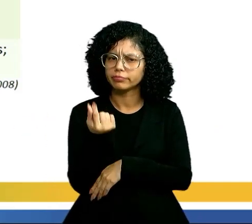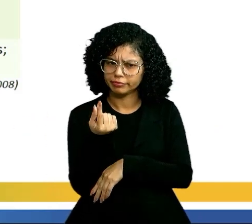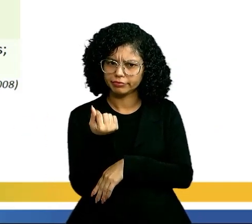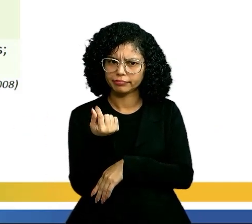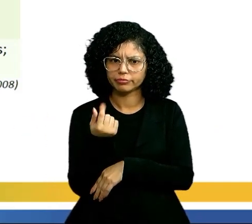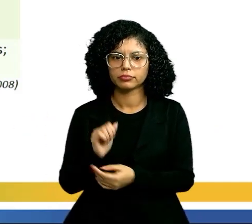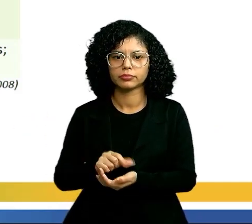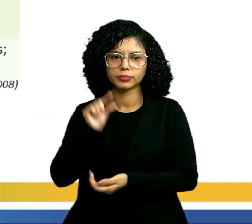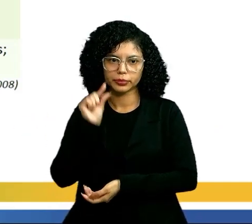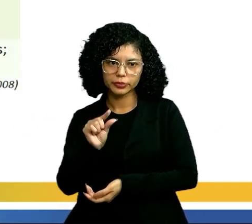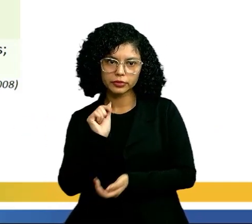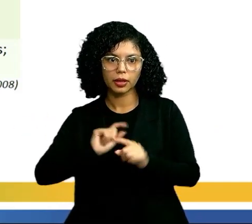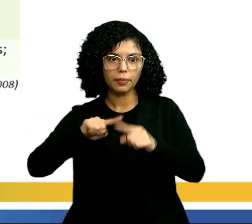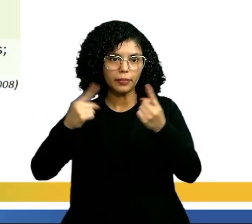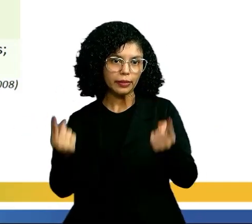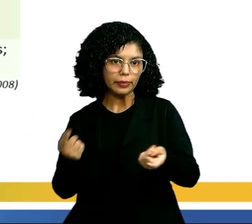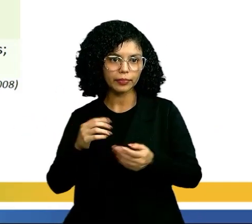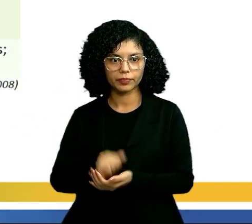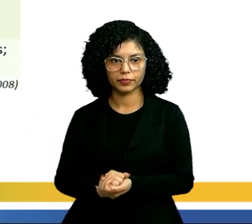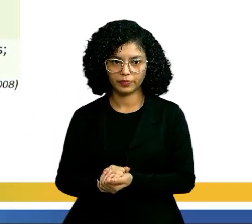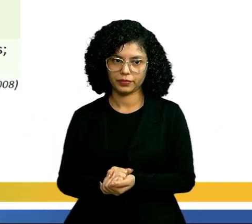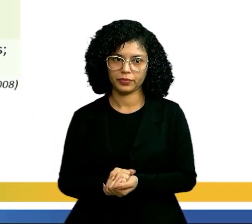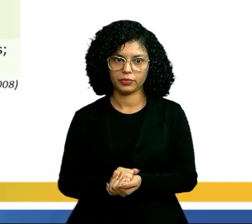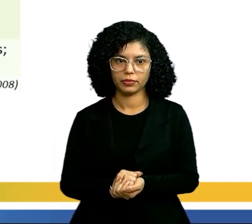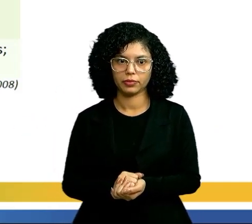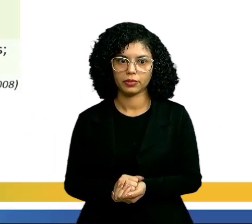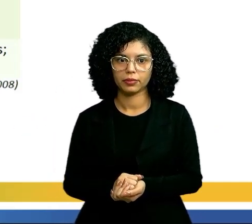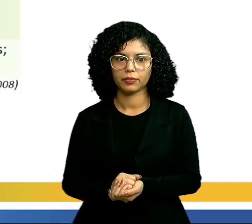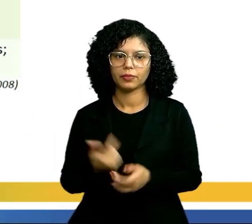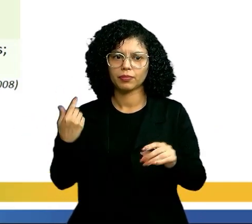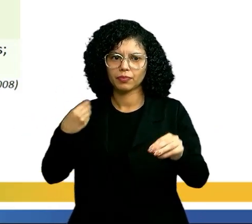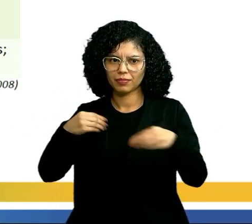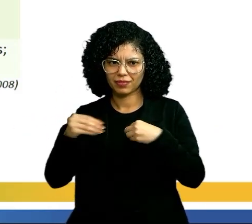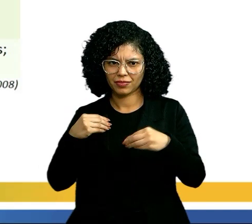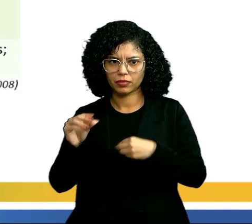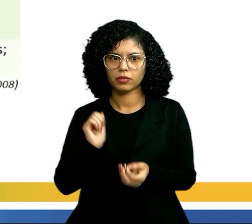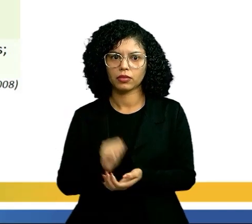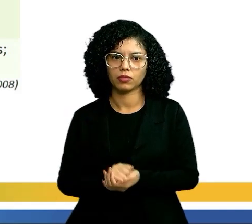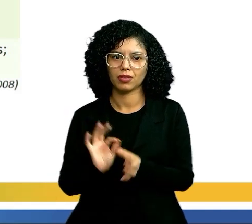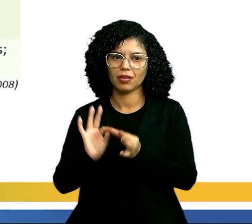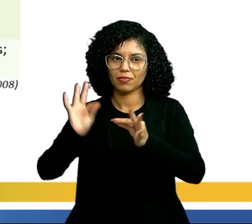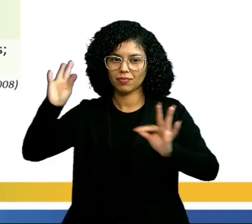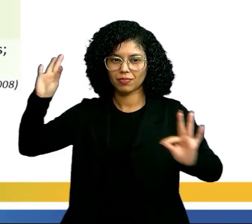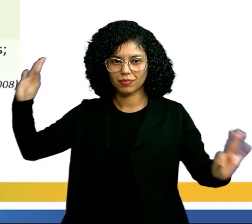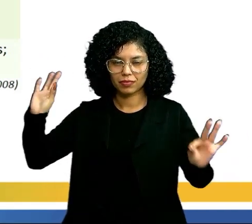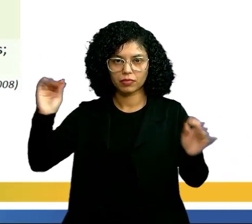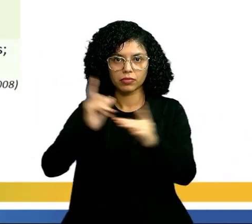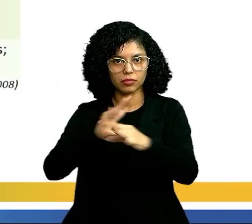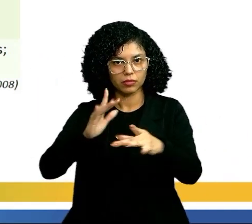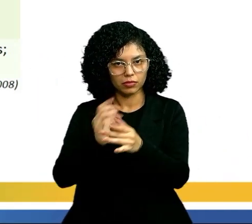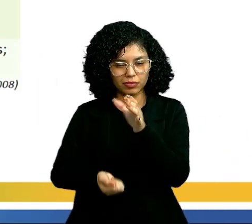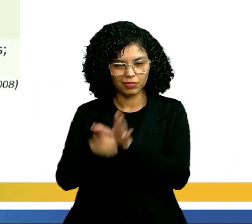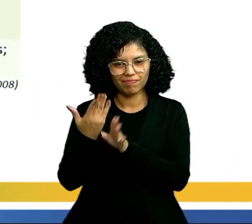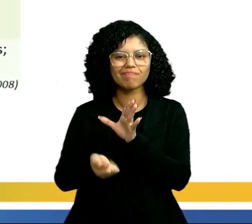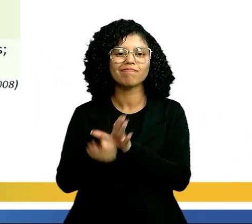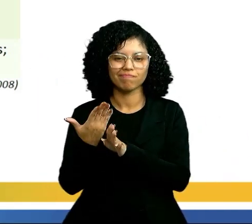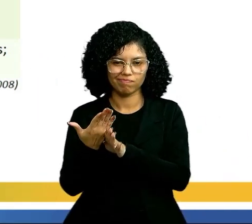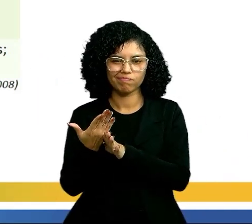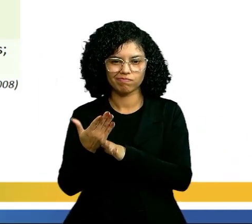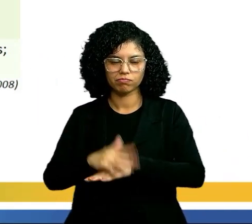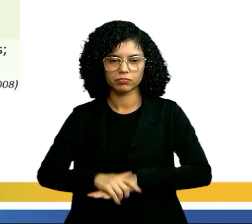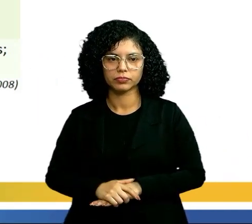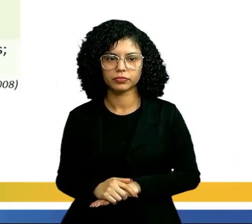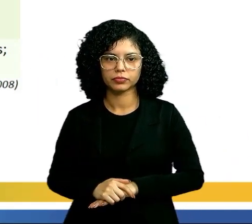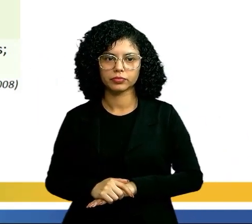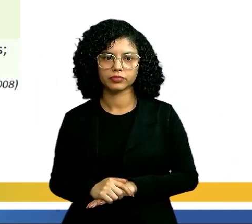menor custo, porém, menor flexibilidade operacional, a longa distância, né, digamos